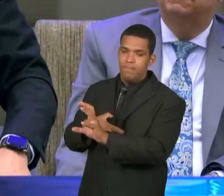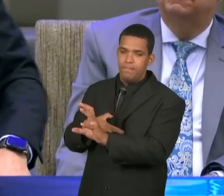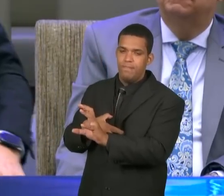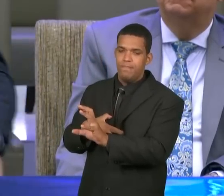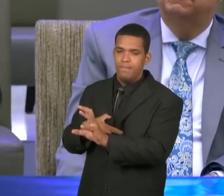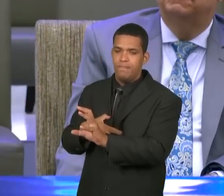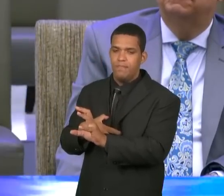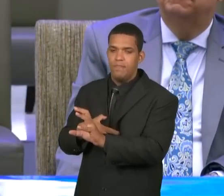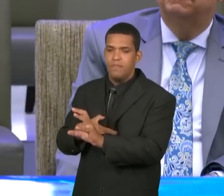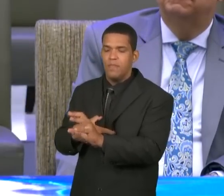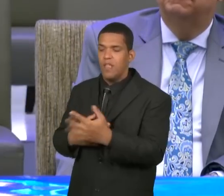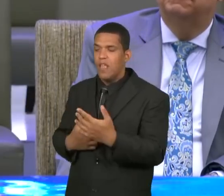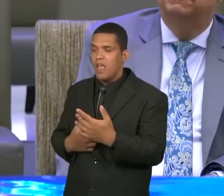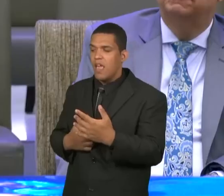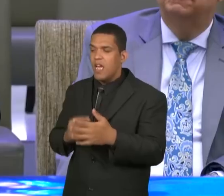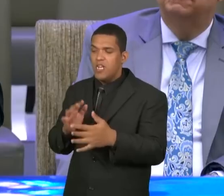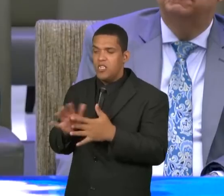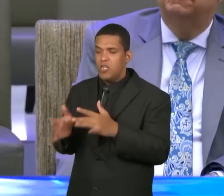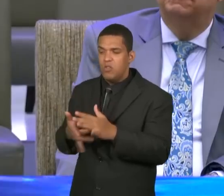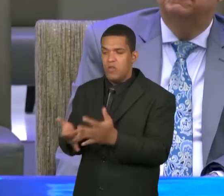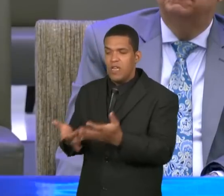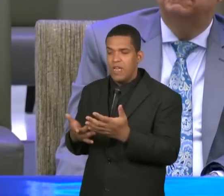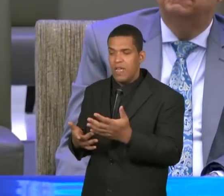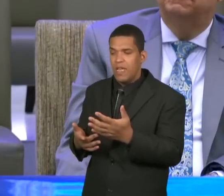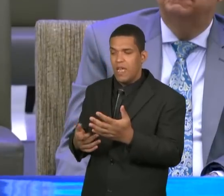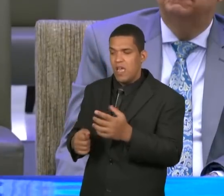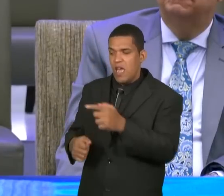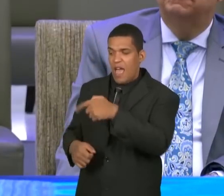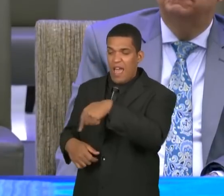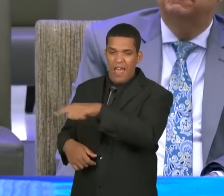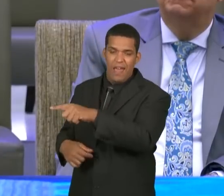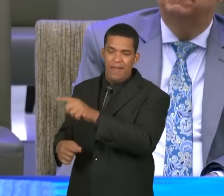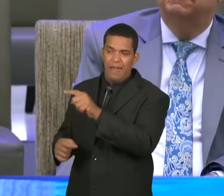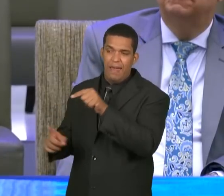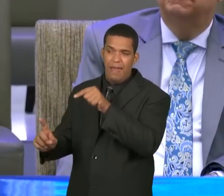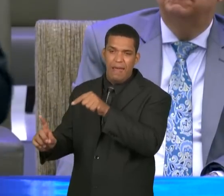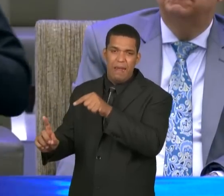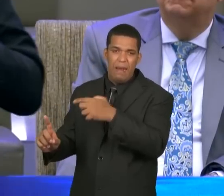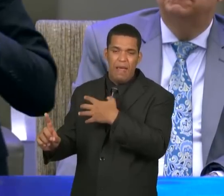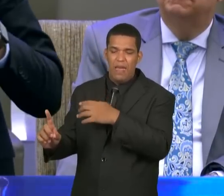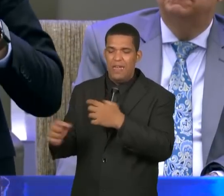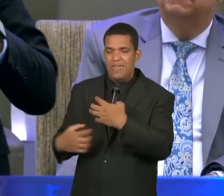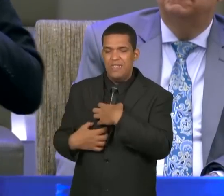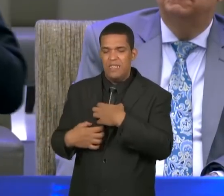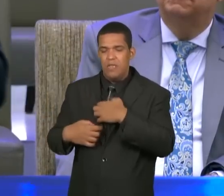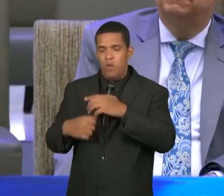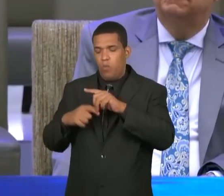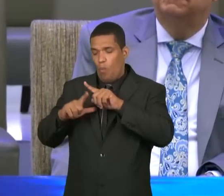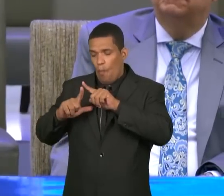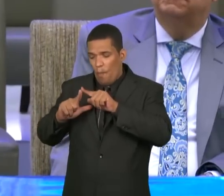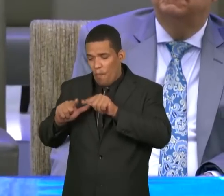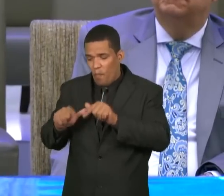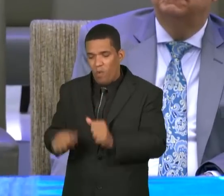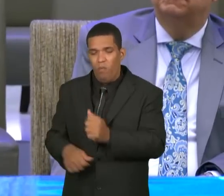com desejo de preencher o vazio que ela sentia e aquela mulher